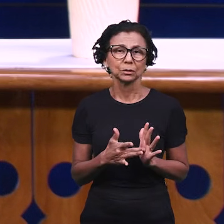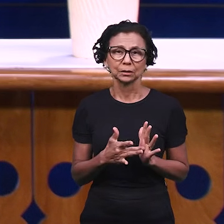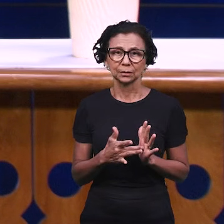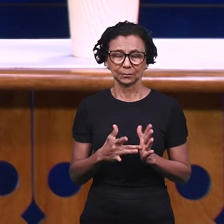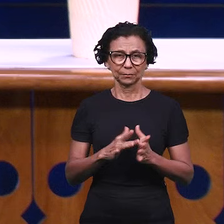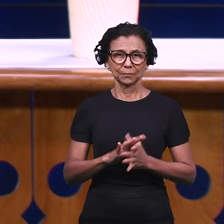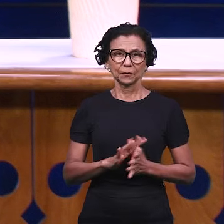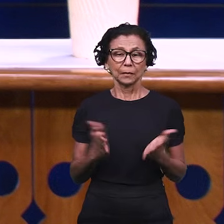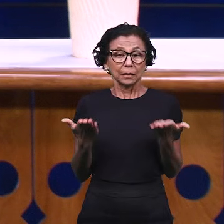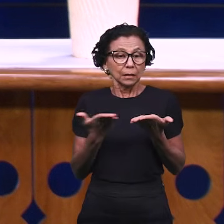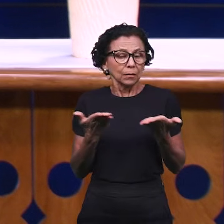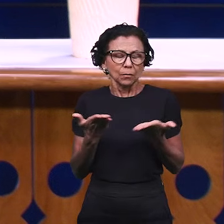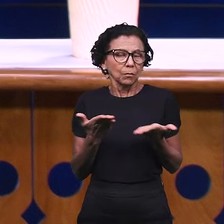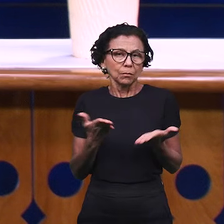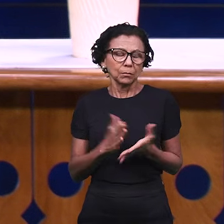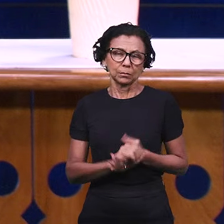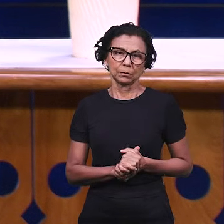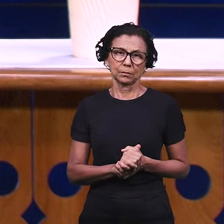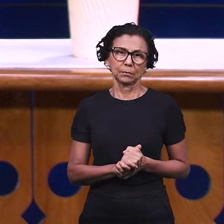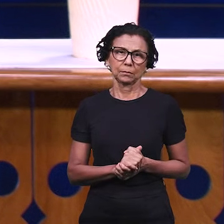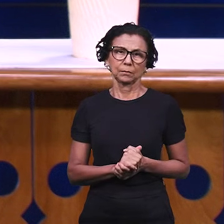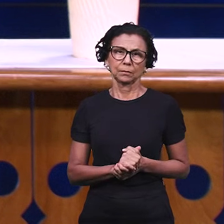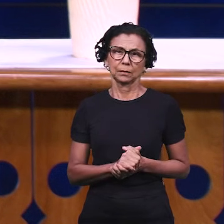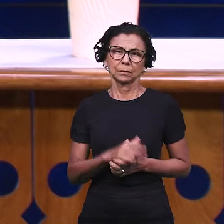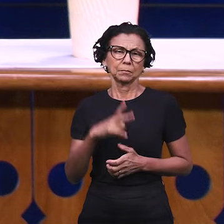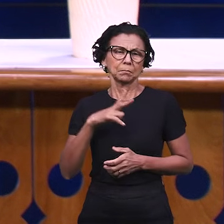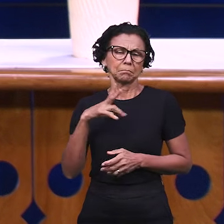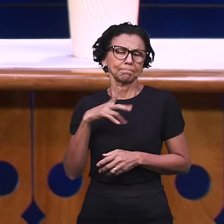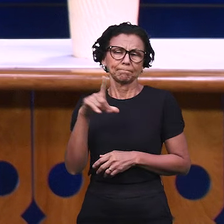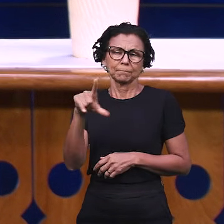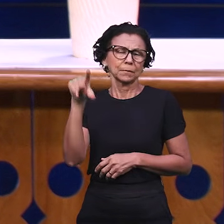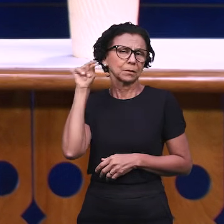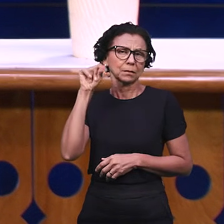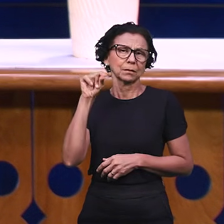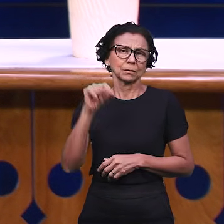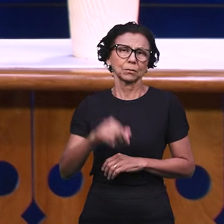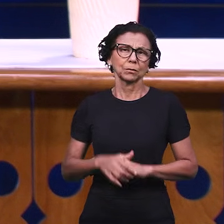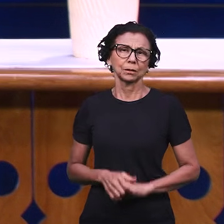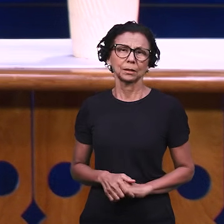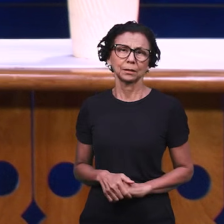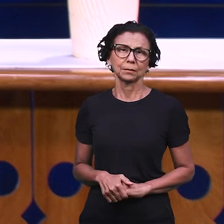agora, é uma escolha que a pessoa vai fazer.